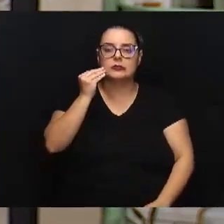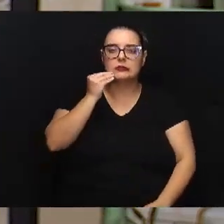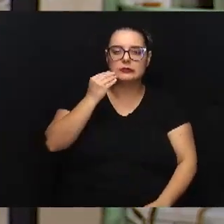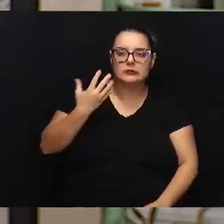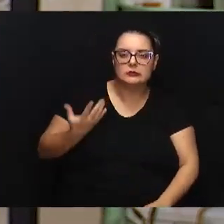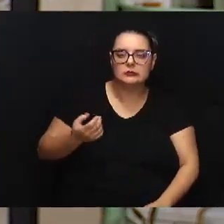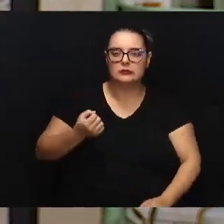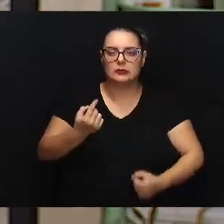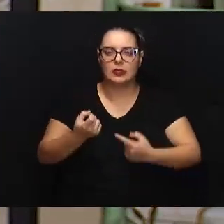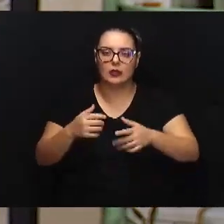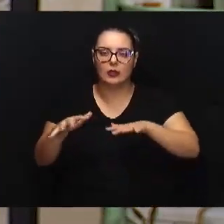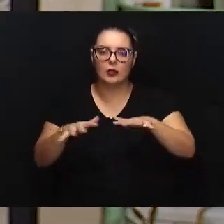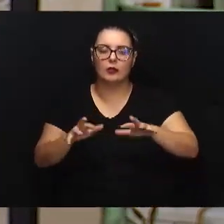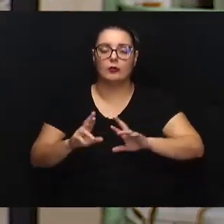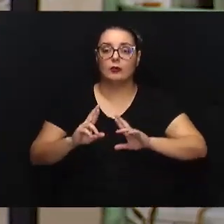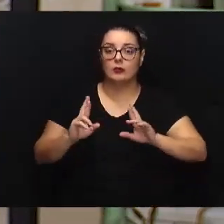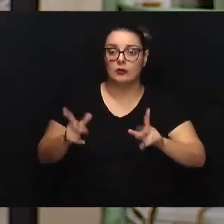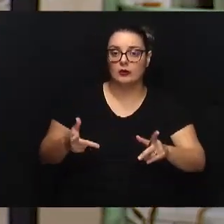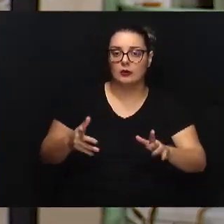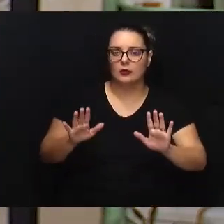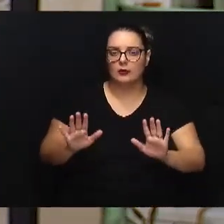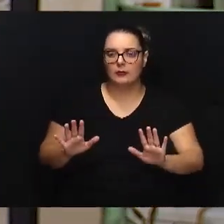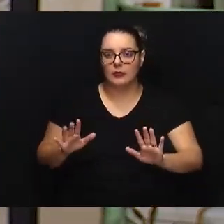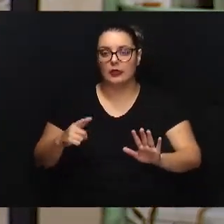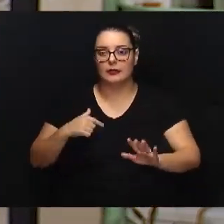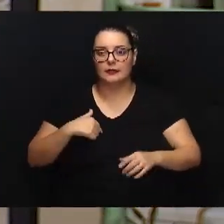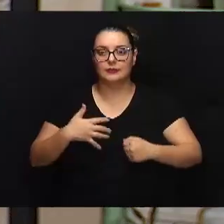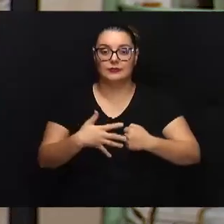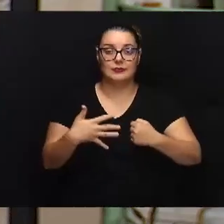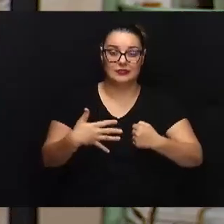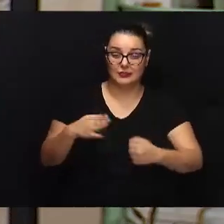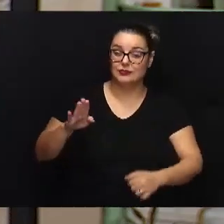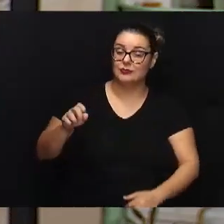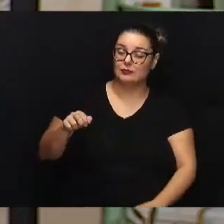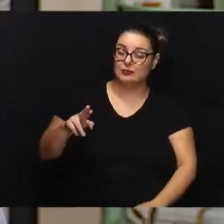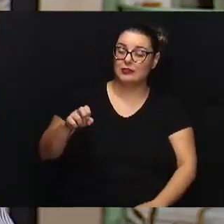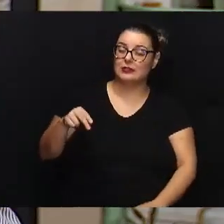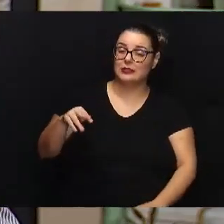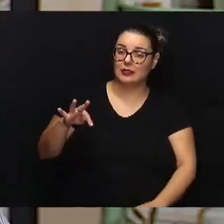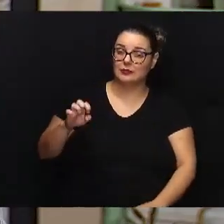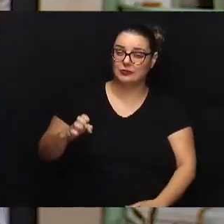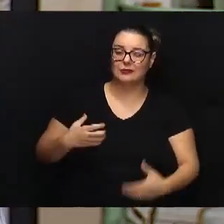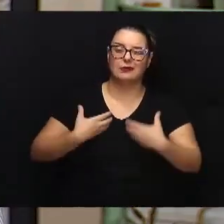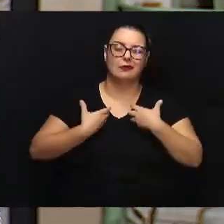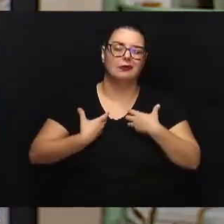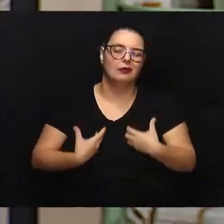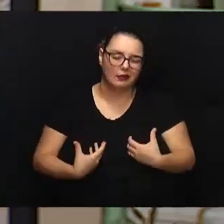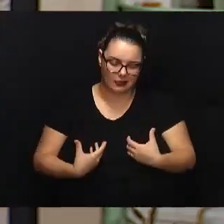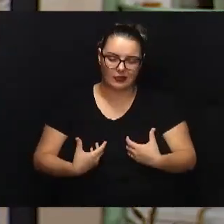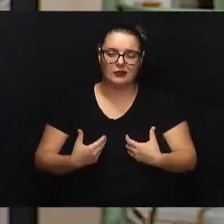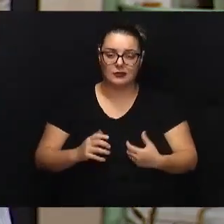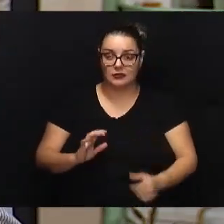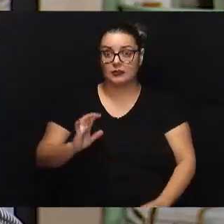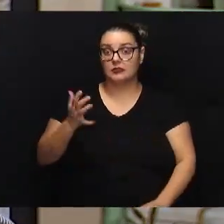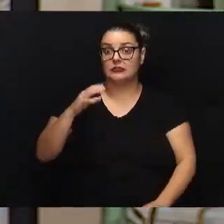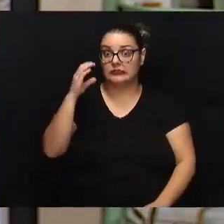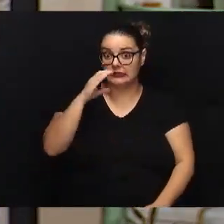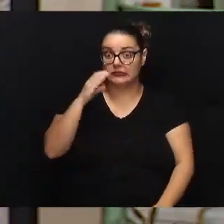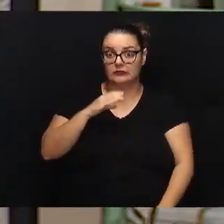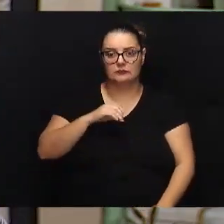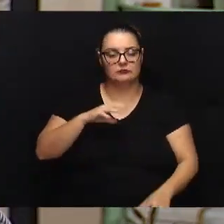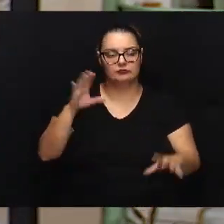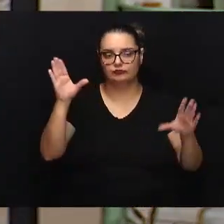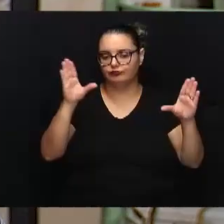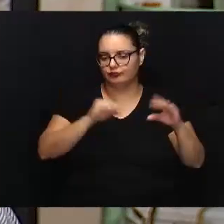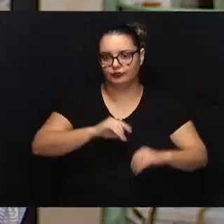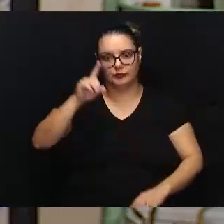movimento diferente. Só que eu tive síndrome de burnout e isso fez com que isso acontecesse muito rapidamente. Em menos de 6